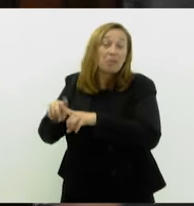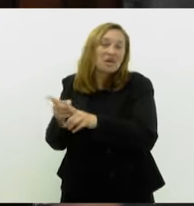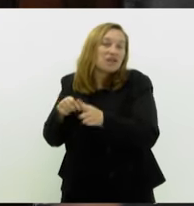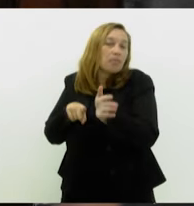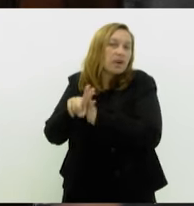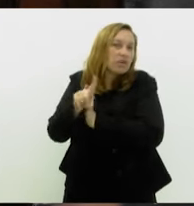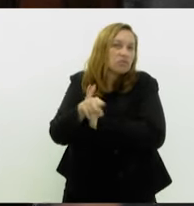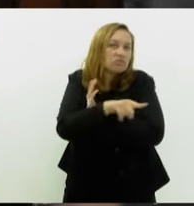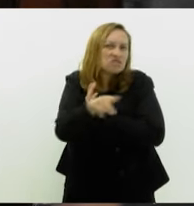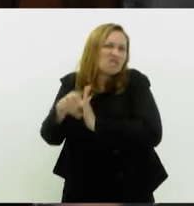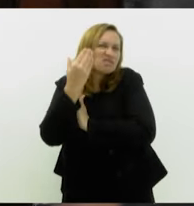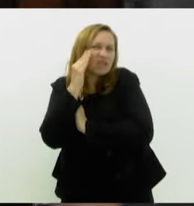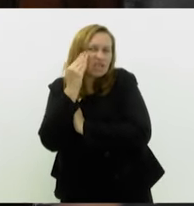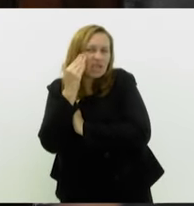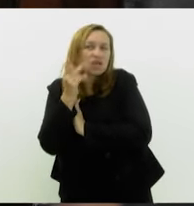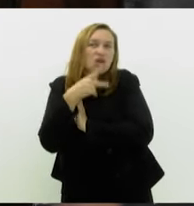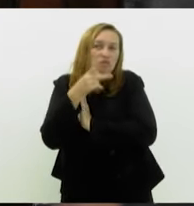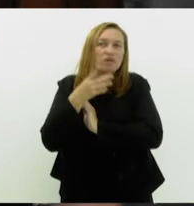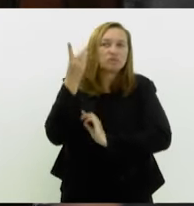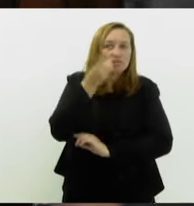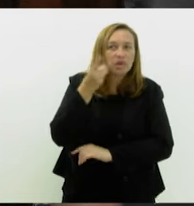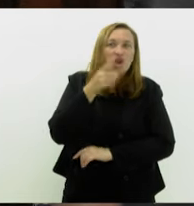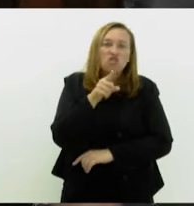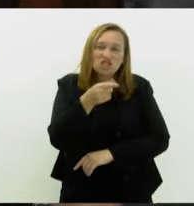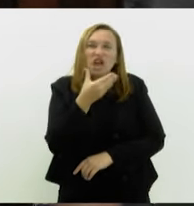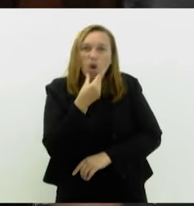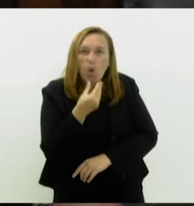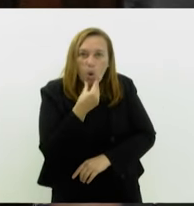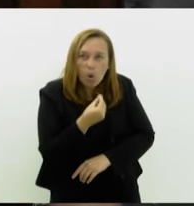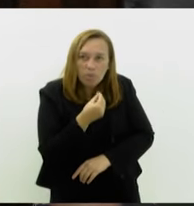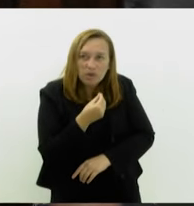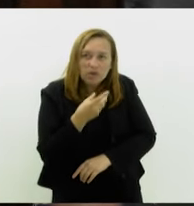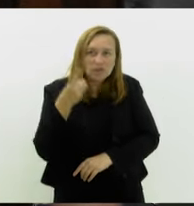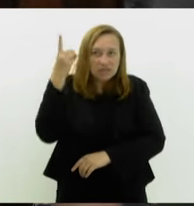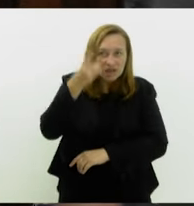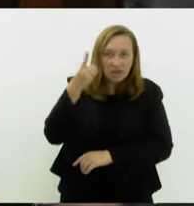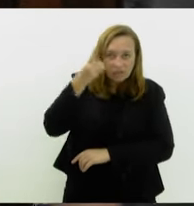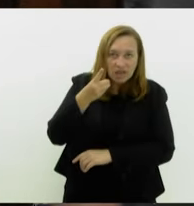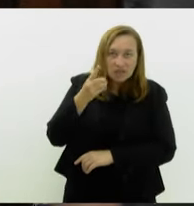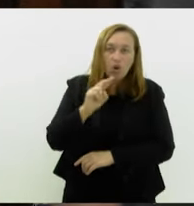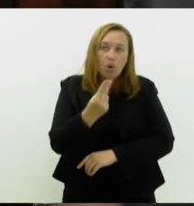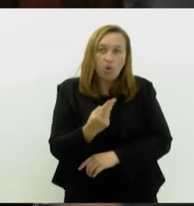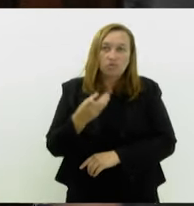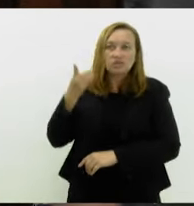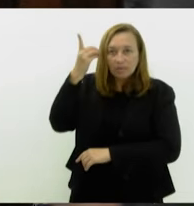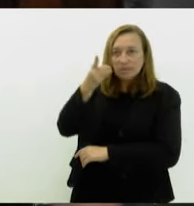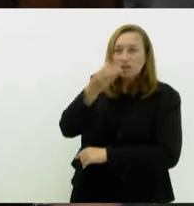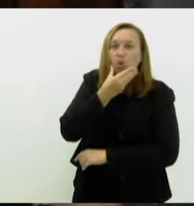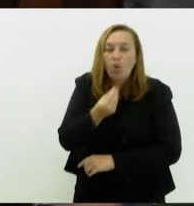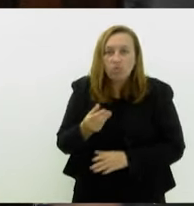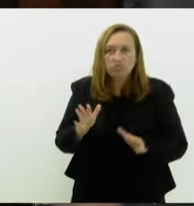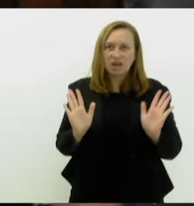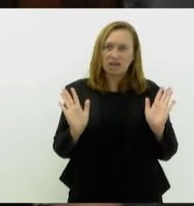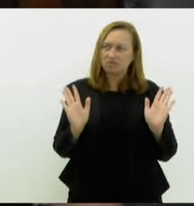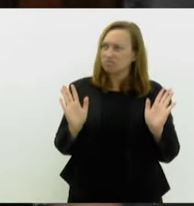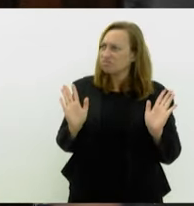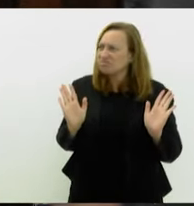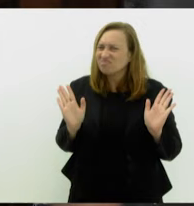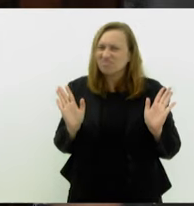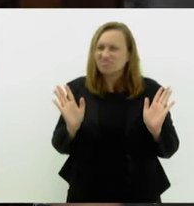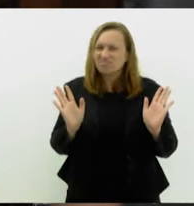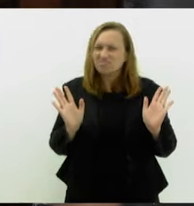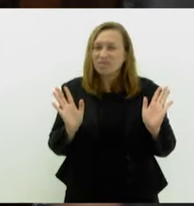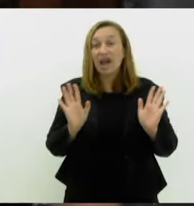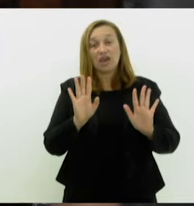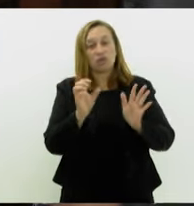eu quero que vocês entendam eu falo pros deputados assim você é homem Deputado ou Deputado homem aí eles param eu